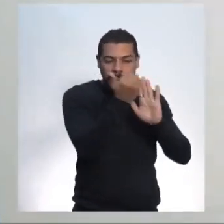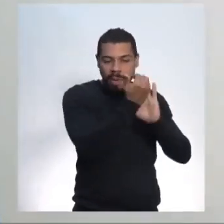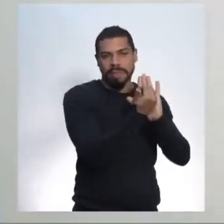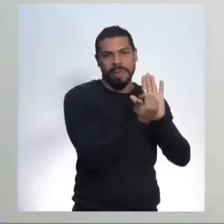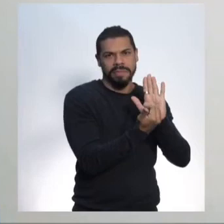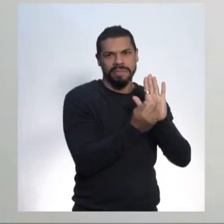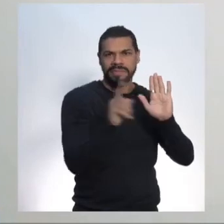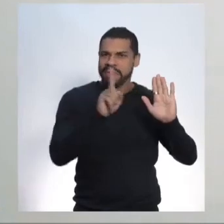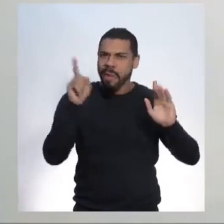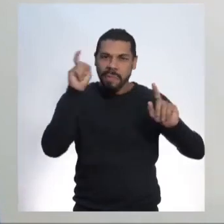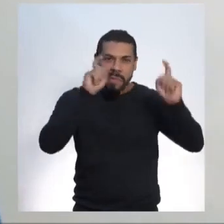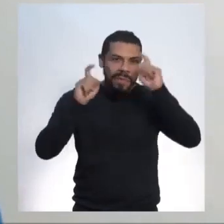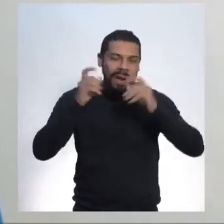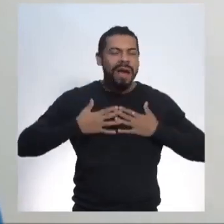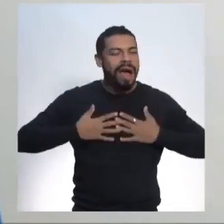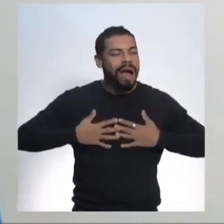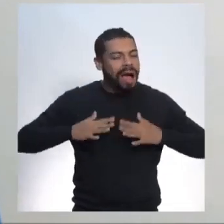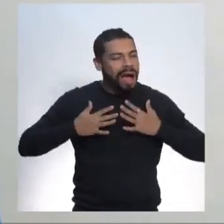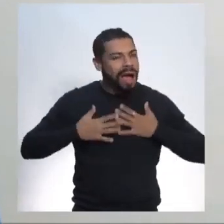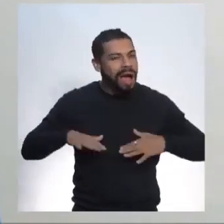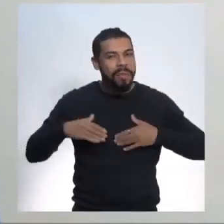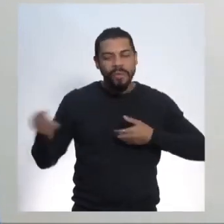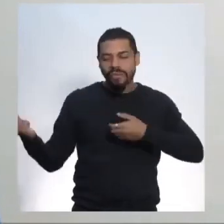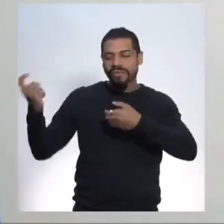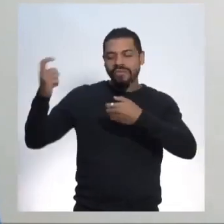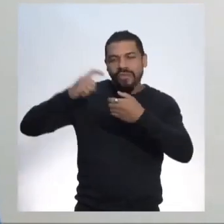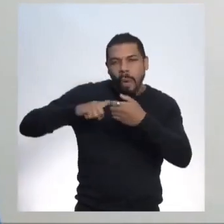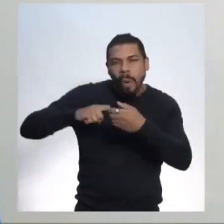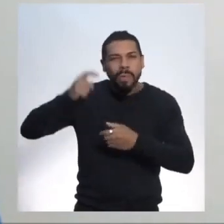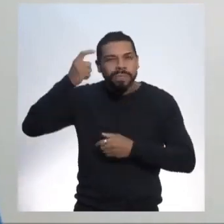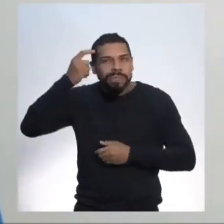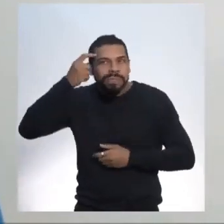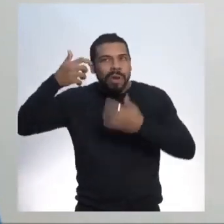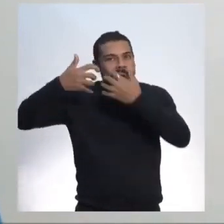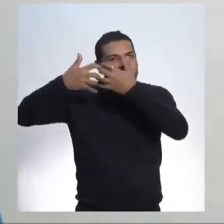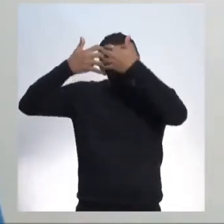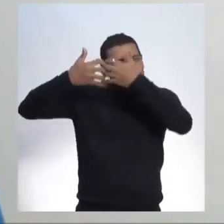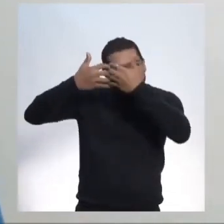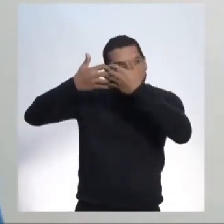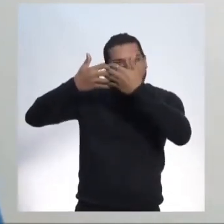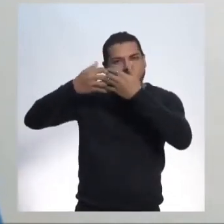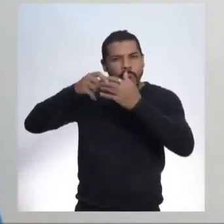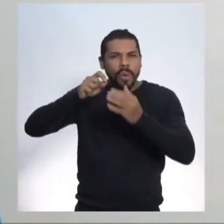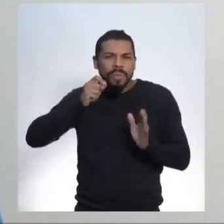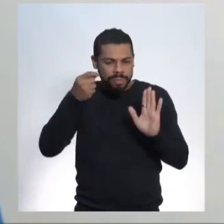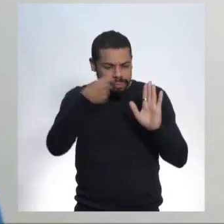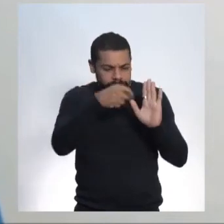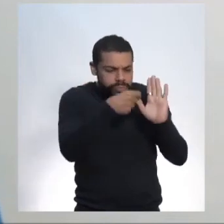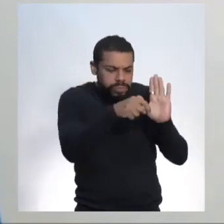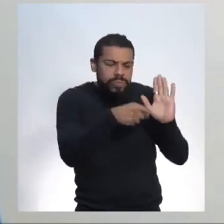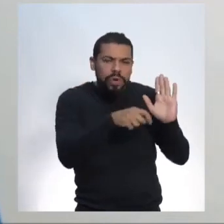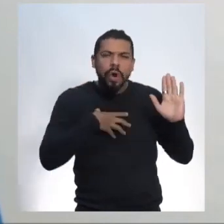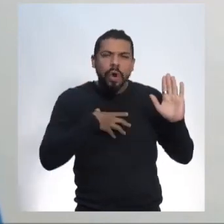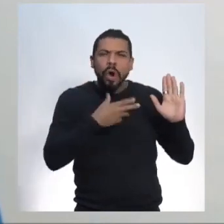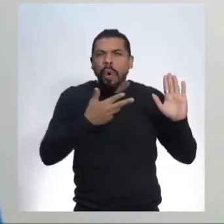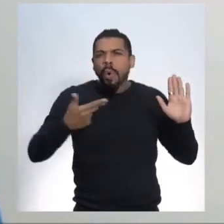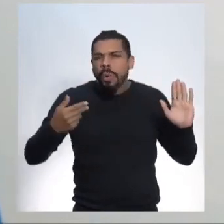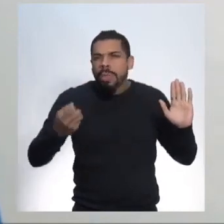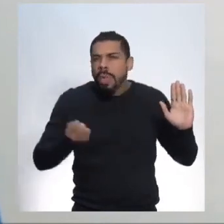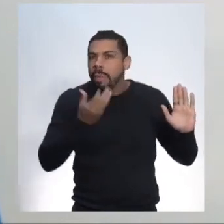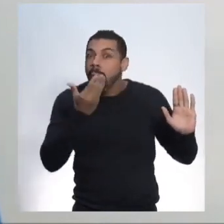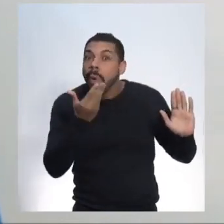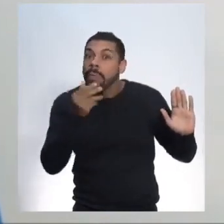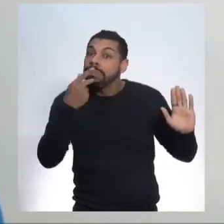se preocupe. Retoma esse percurso, repensa, olha para os seus pontos fortes, olha para as suas